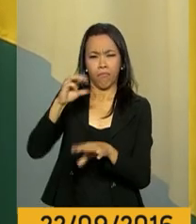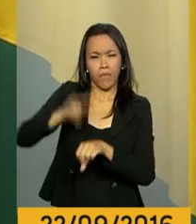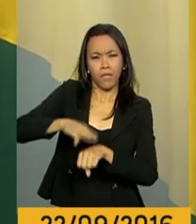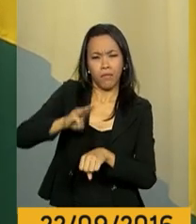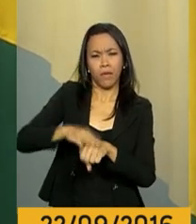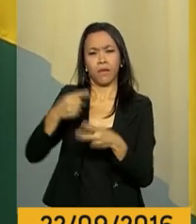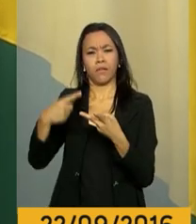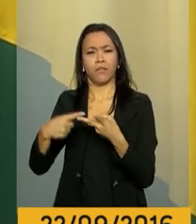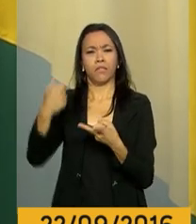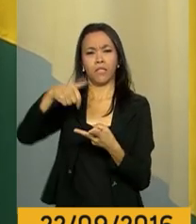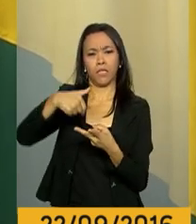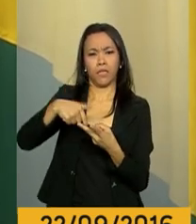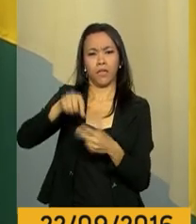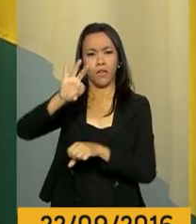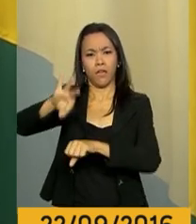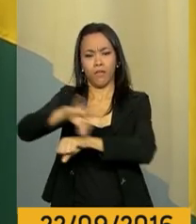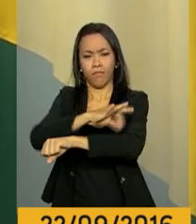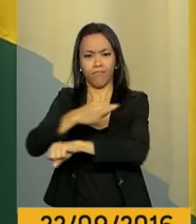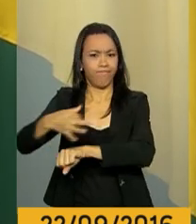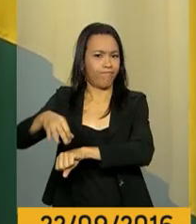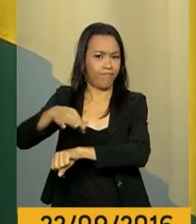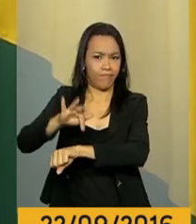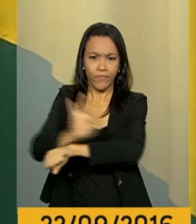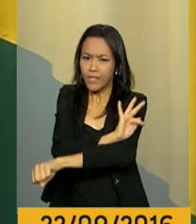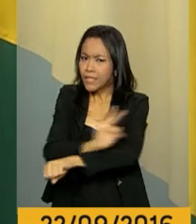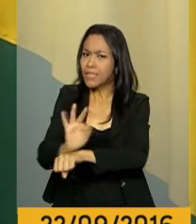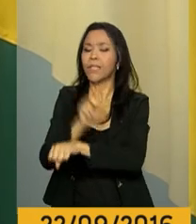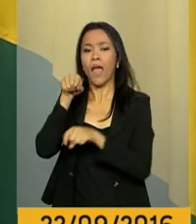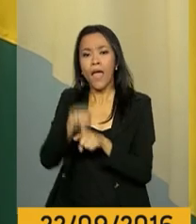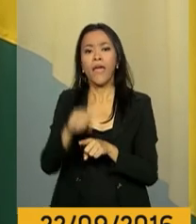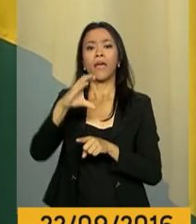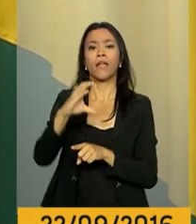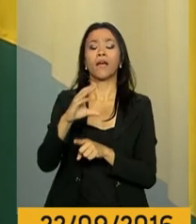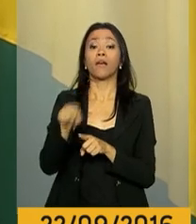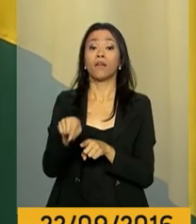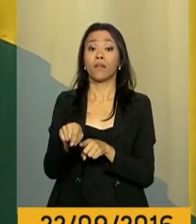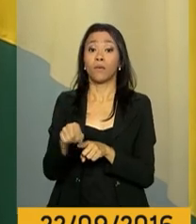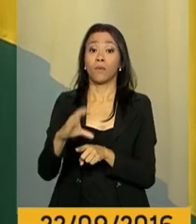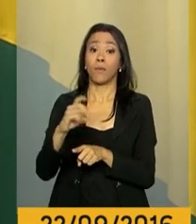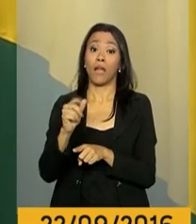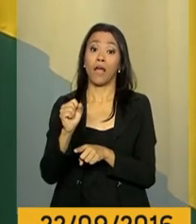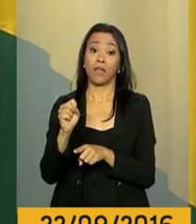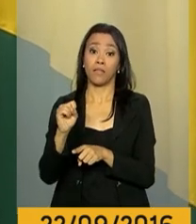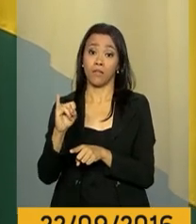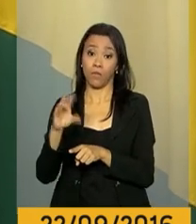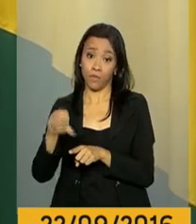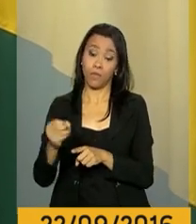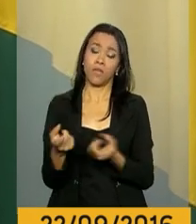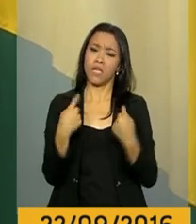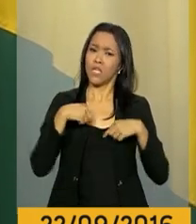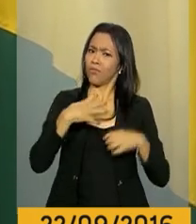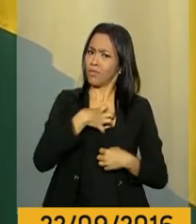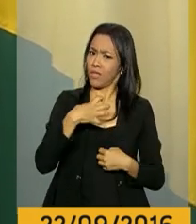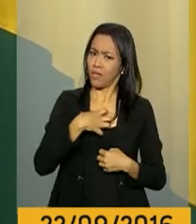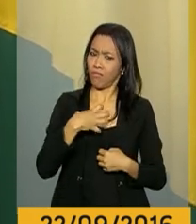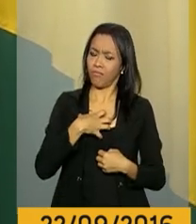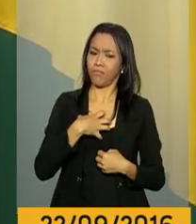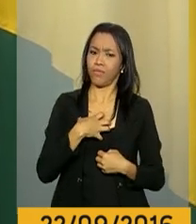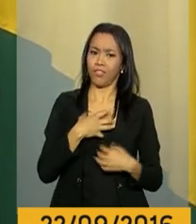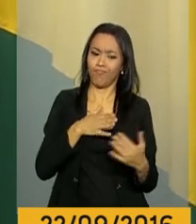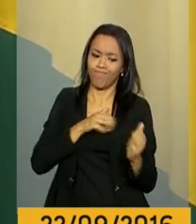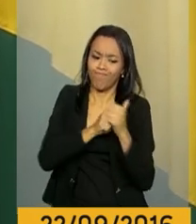científico e eu confesso que lá na minha cidade cidade pequena a minha inclinação toda sempre foi